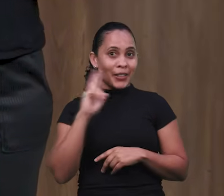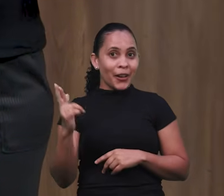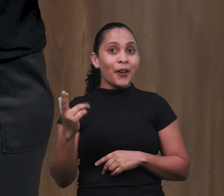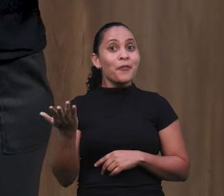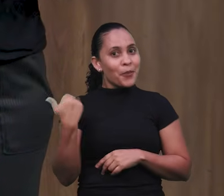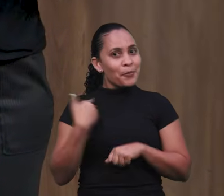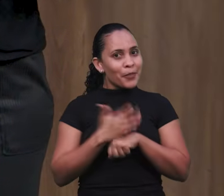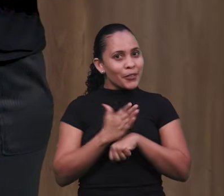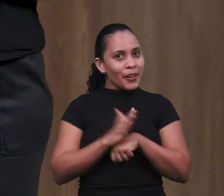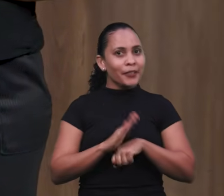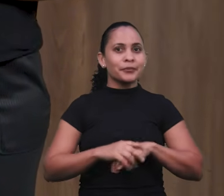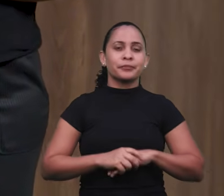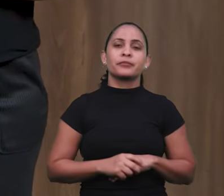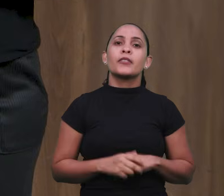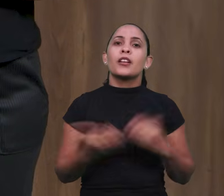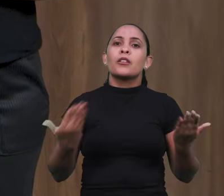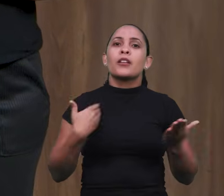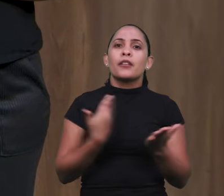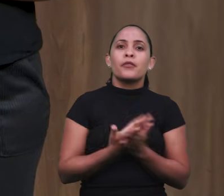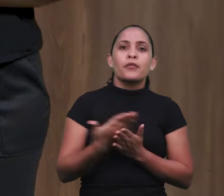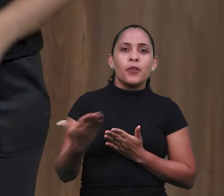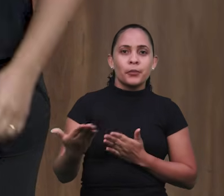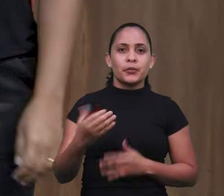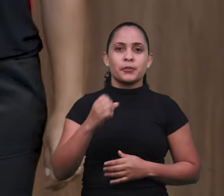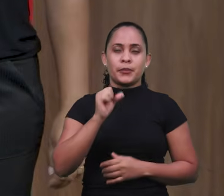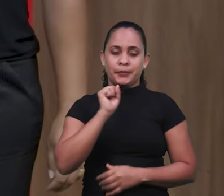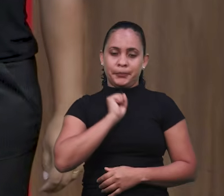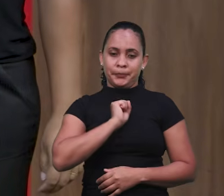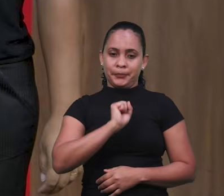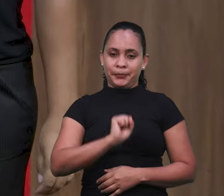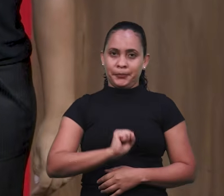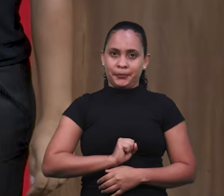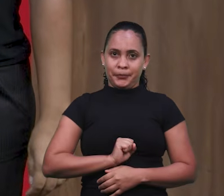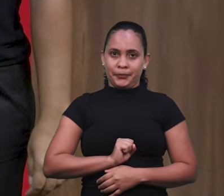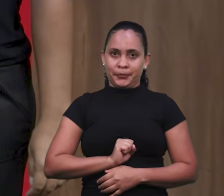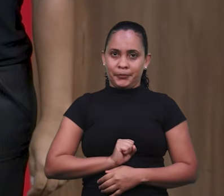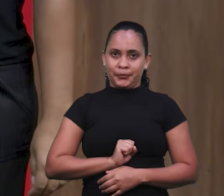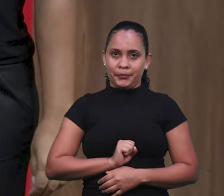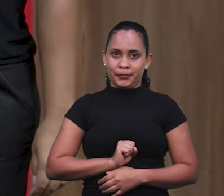então. Vamos praticar? Vamos começar com sacerdote.